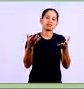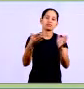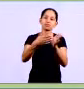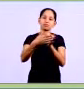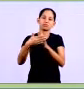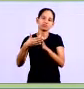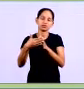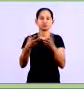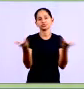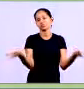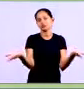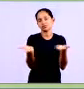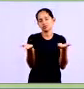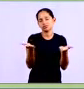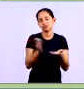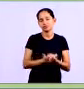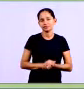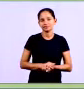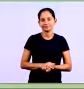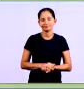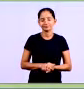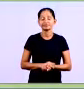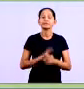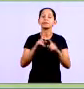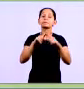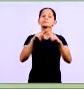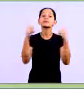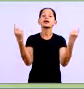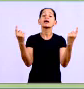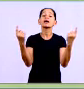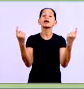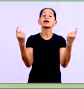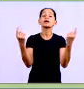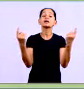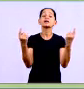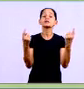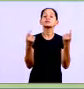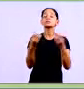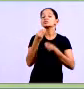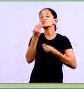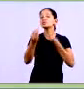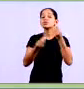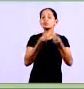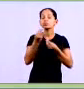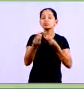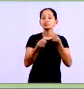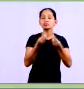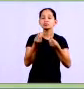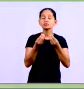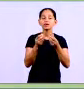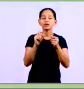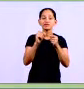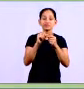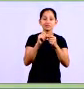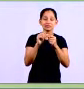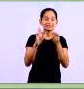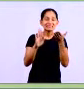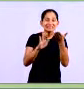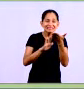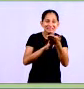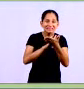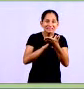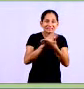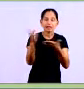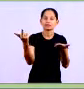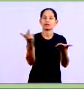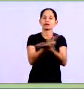te pedir. Mas me diz uma coisa, não vamos fazer nada ilegal mesmo, né? Ele está